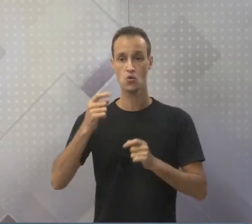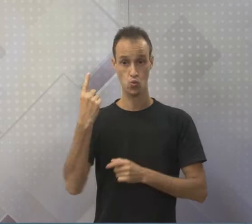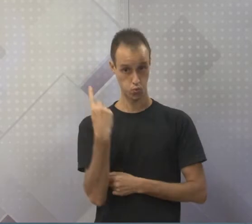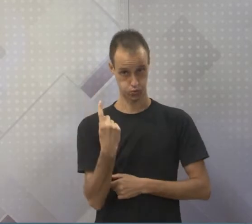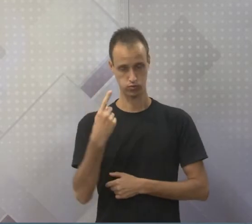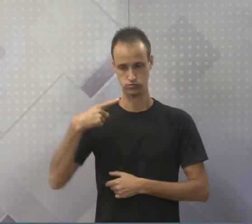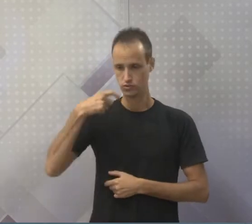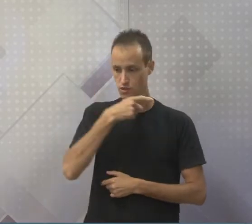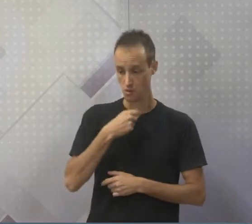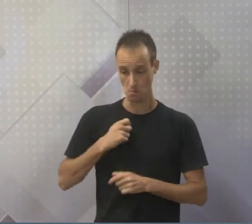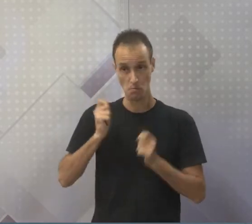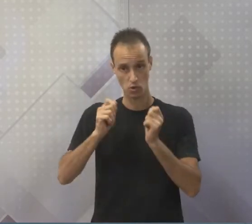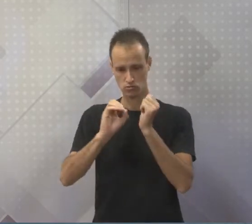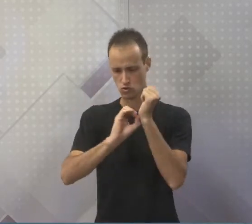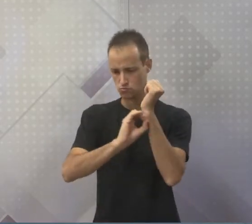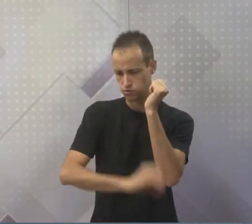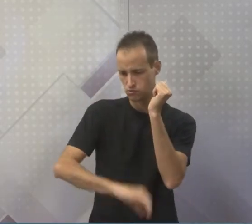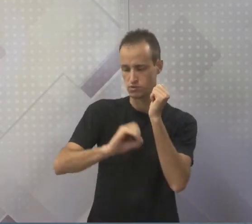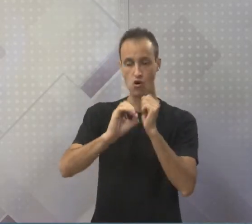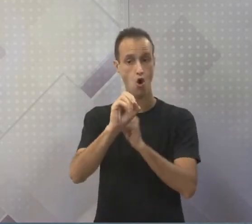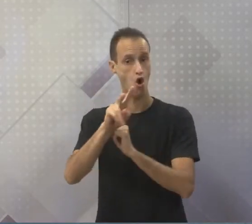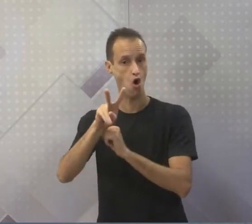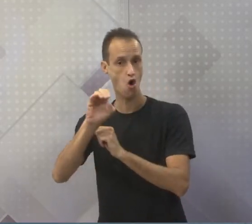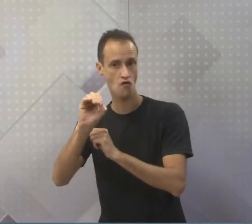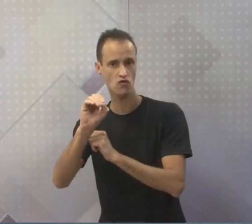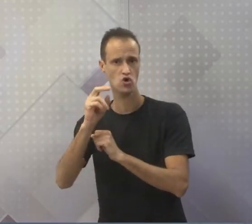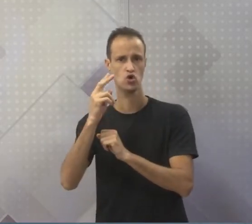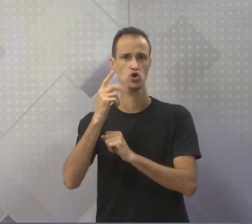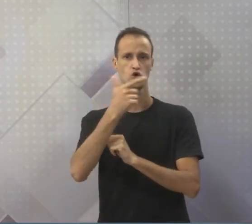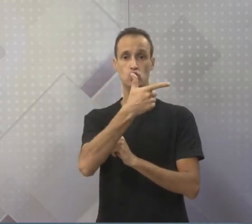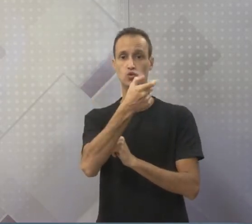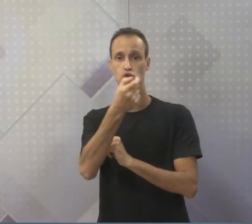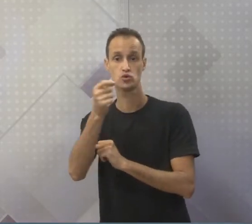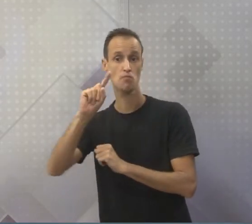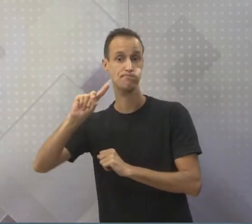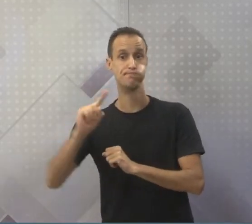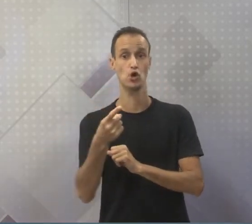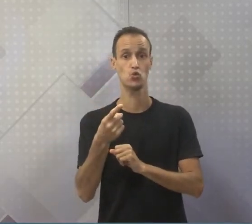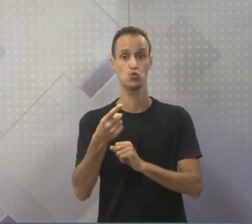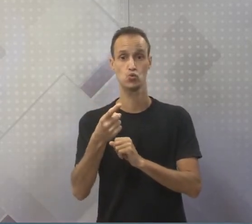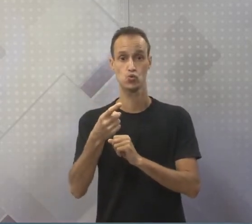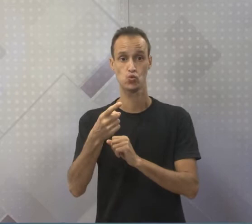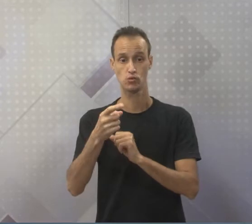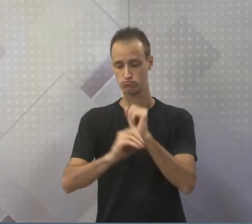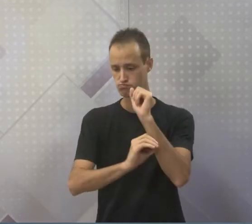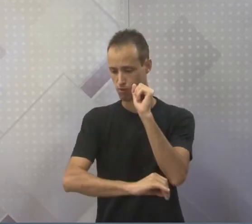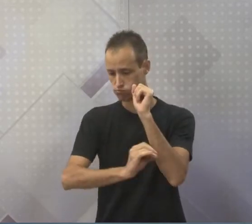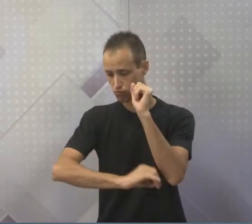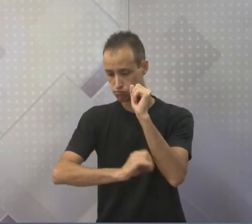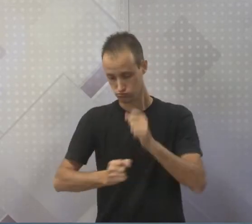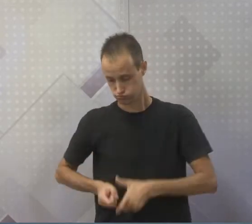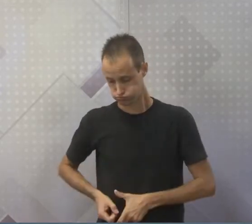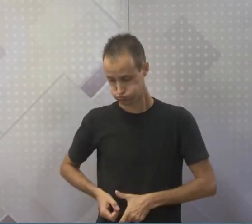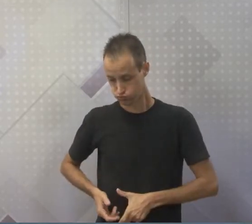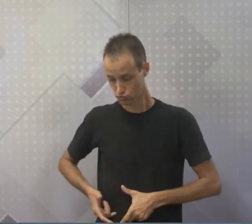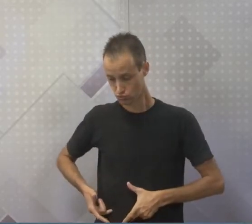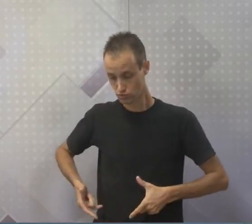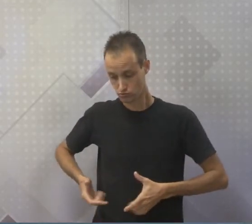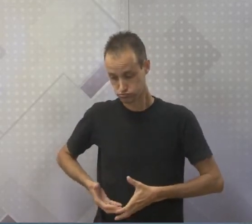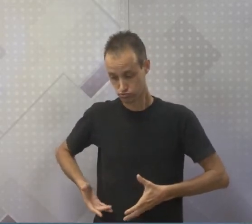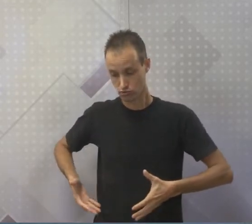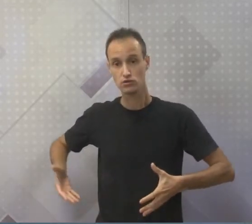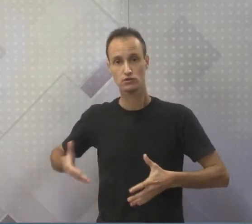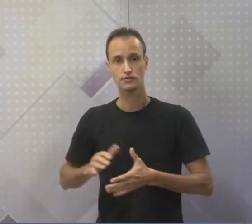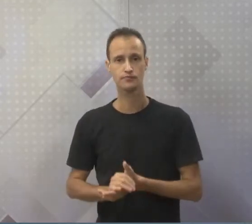até 200 mil ovos. Não, você não ouviu errado, são 200 mil ovos mesmo.